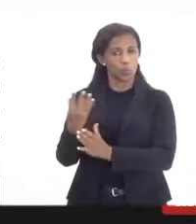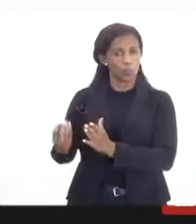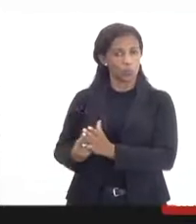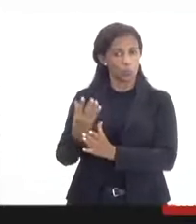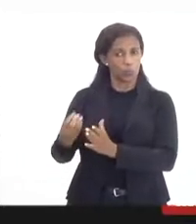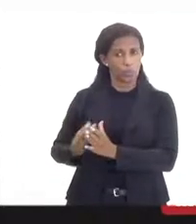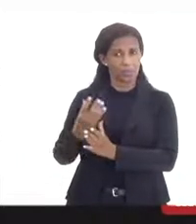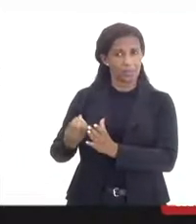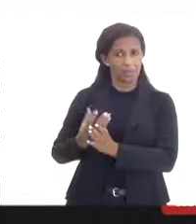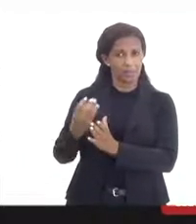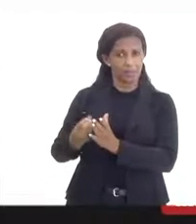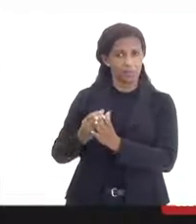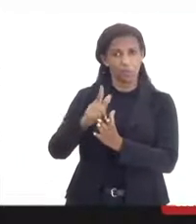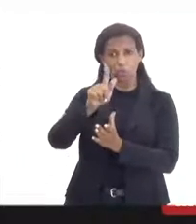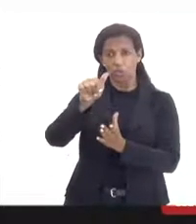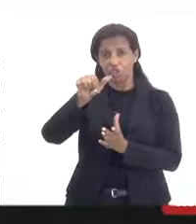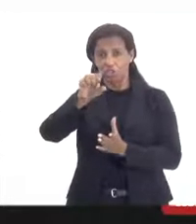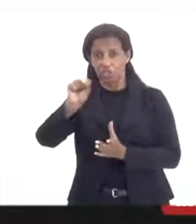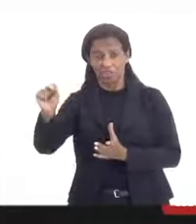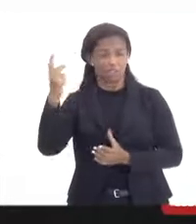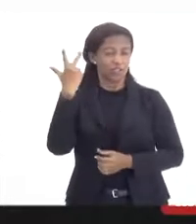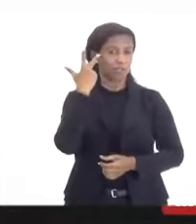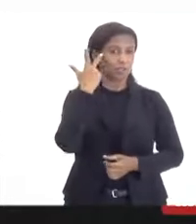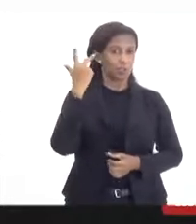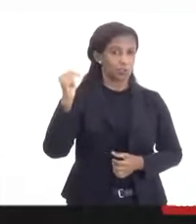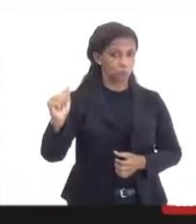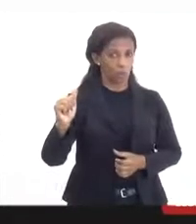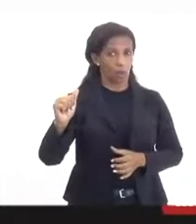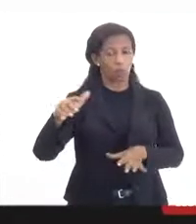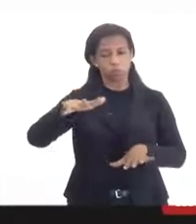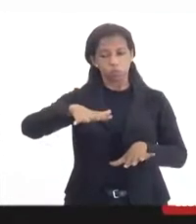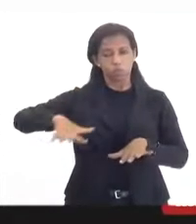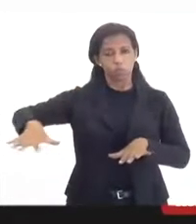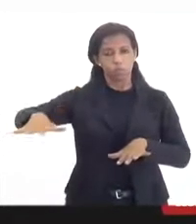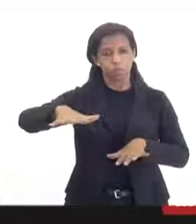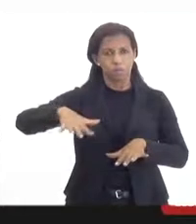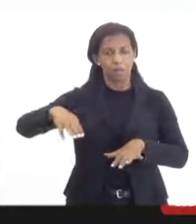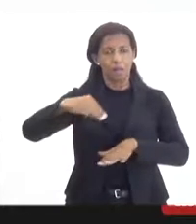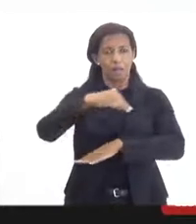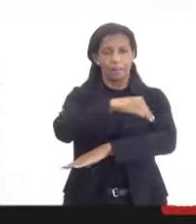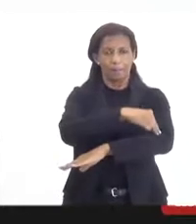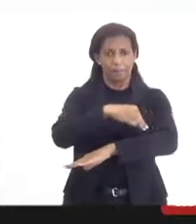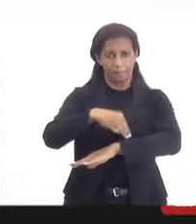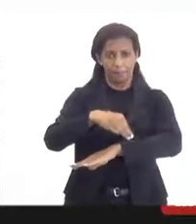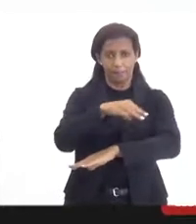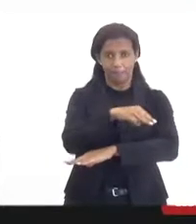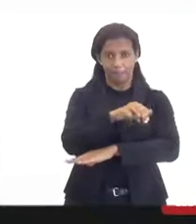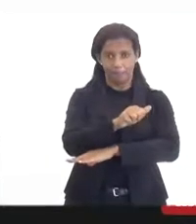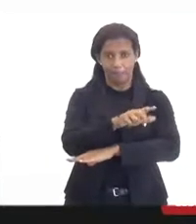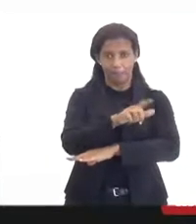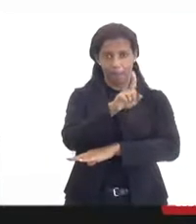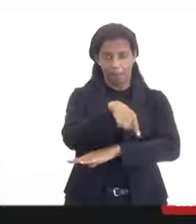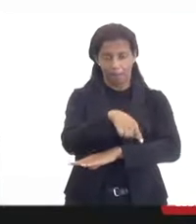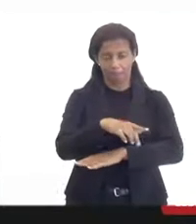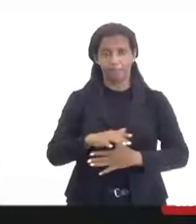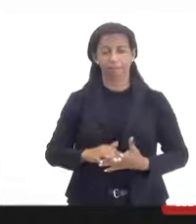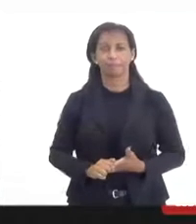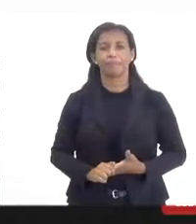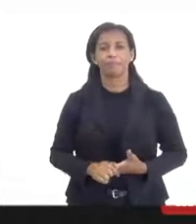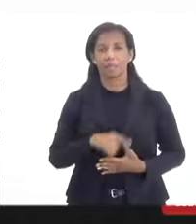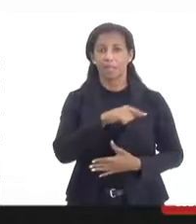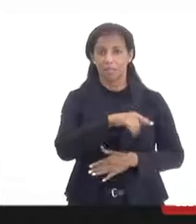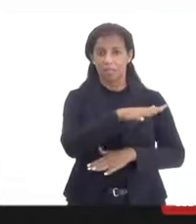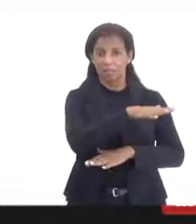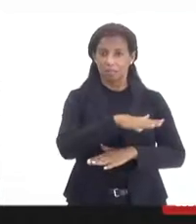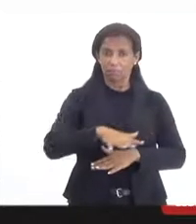de processamento de gás natural, nesse caso localizada no município de Macaé, em Cabiúnas, o nosso terminal de Cabiúnas. Esse